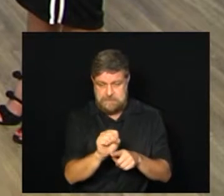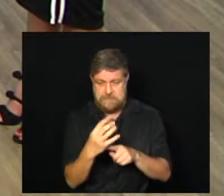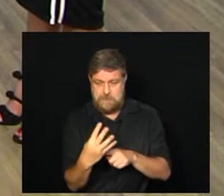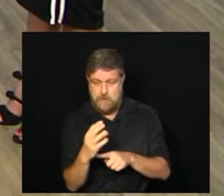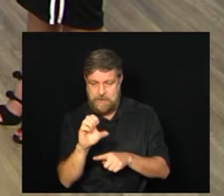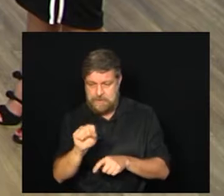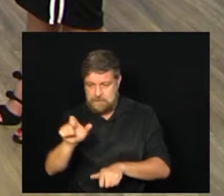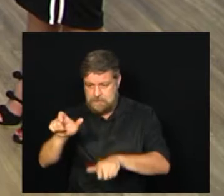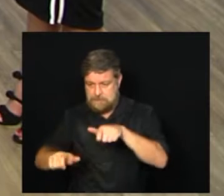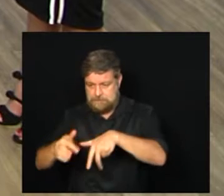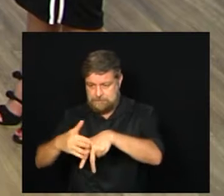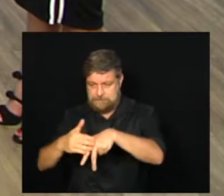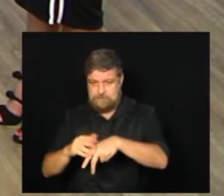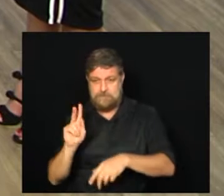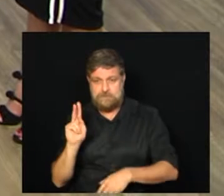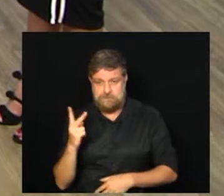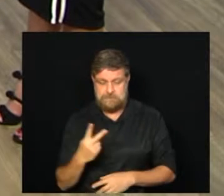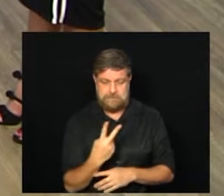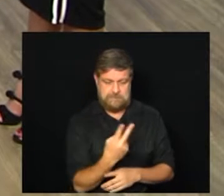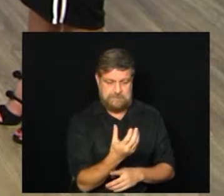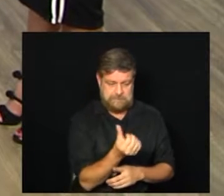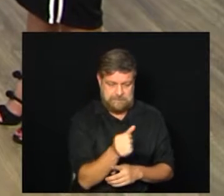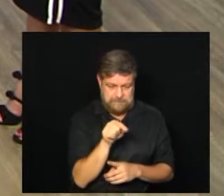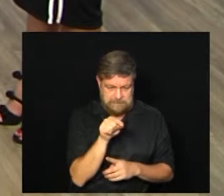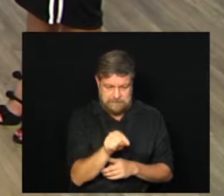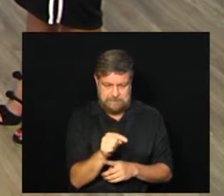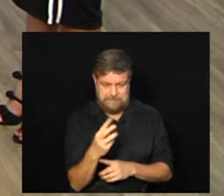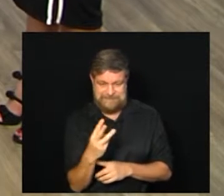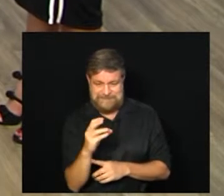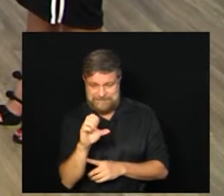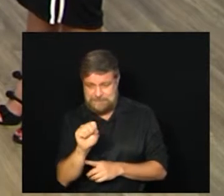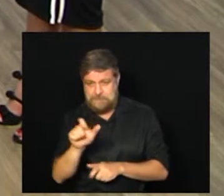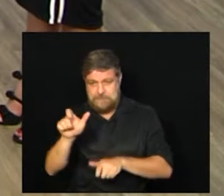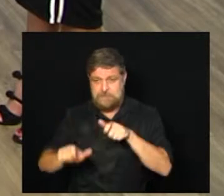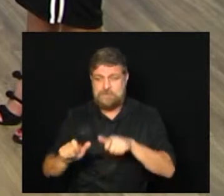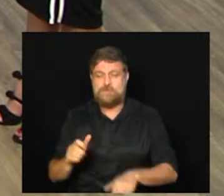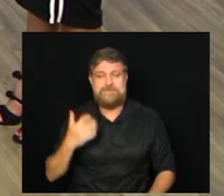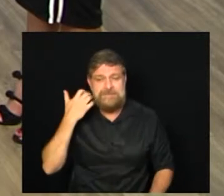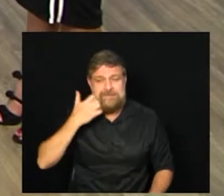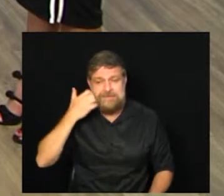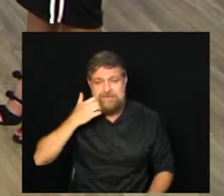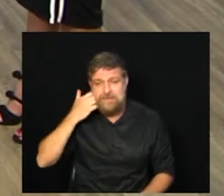26.848, Hortolândia 26.038, Santa Bárbara do Oeste